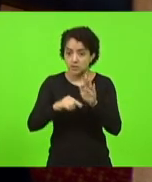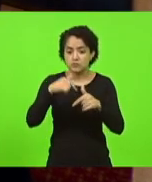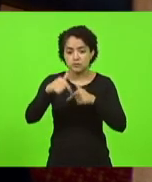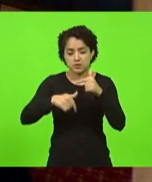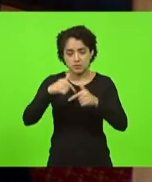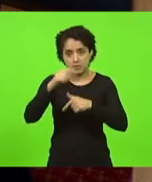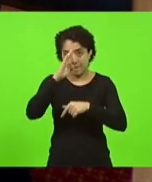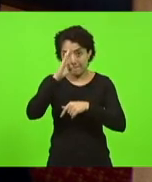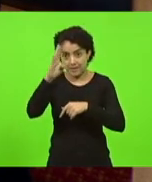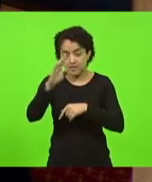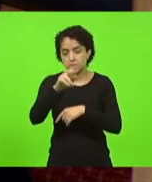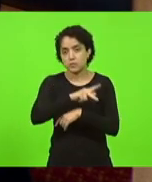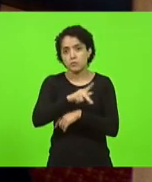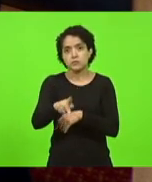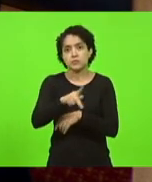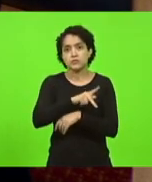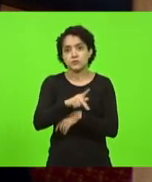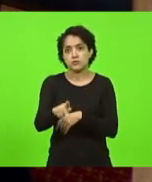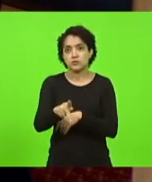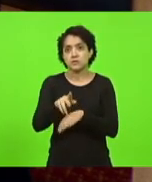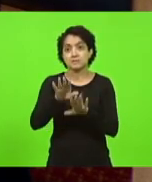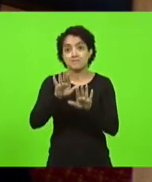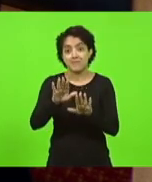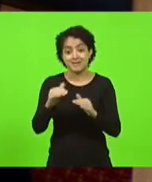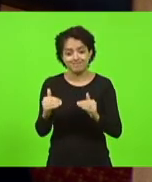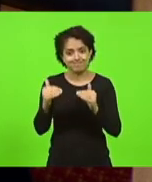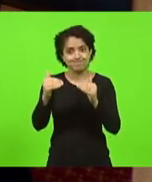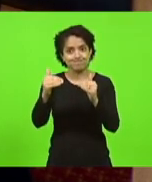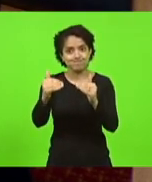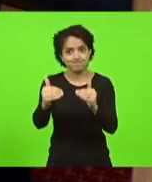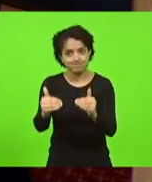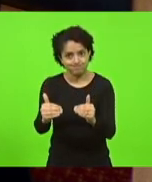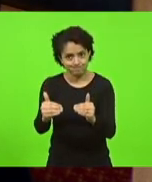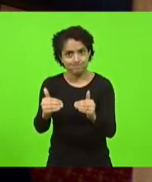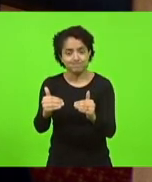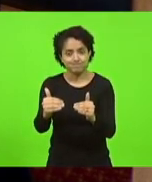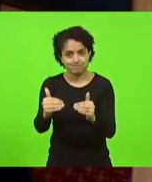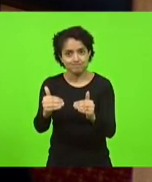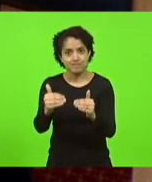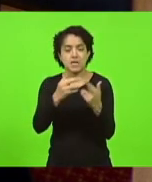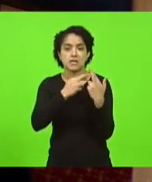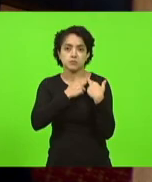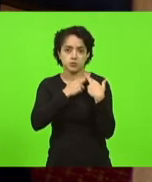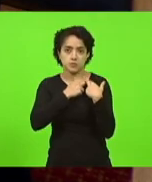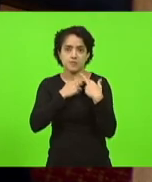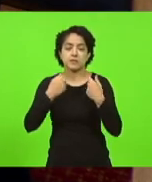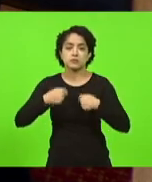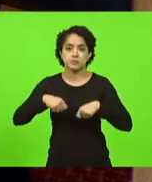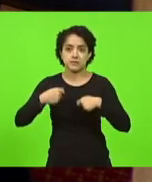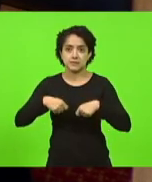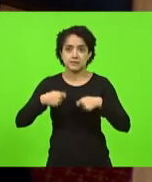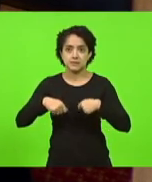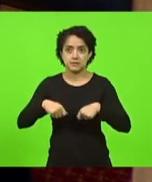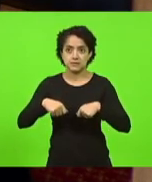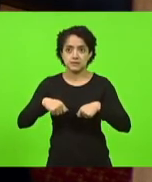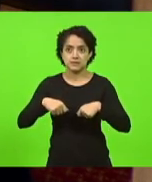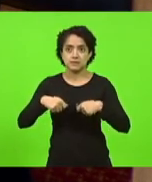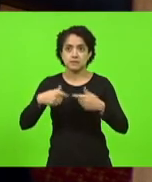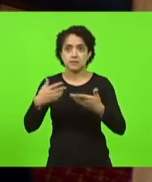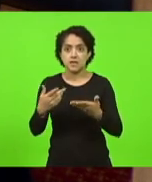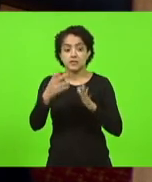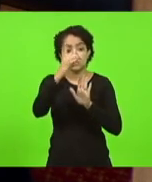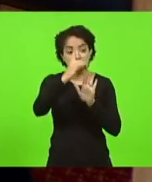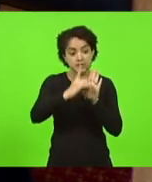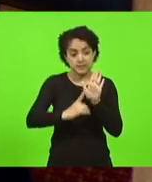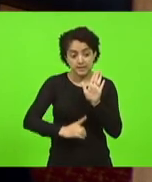dos professores, mas o nosso passo tem que ser dado com responsabilidade para que direitos que